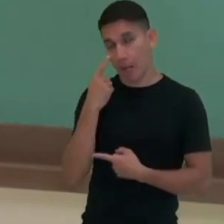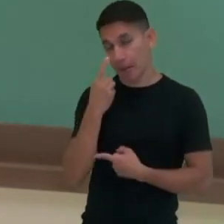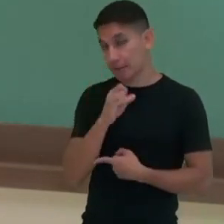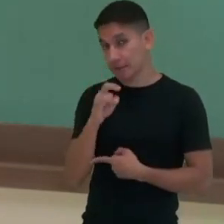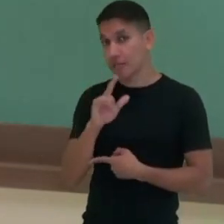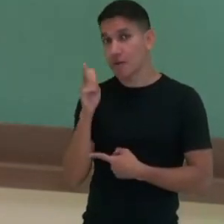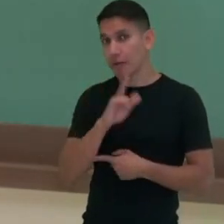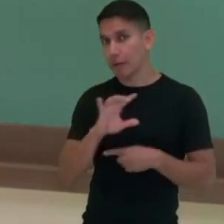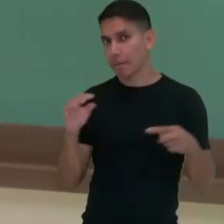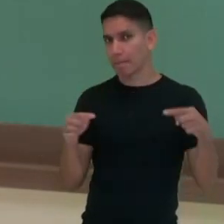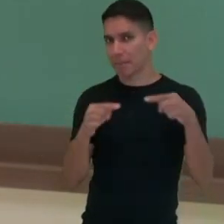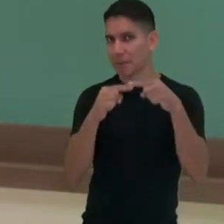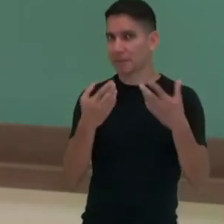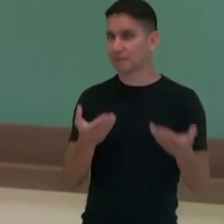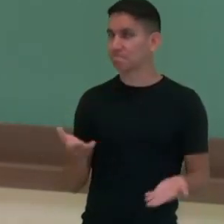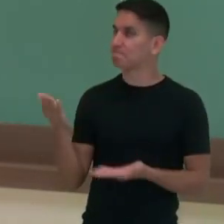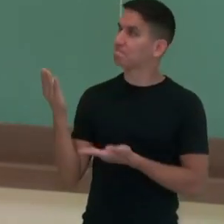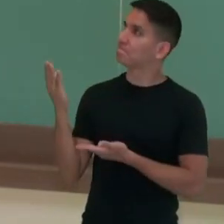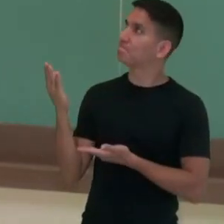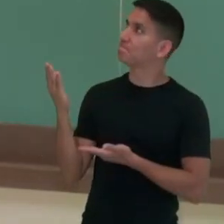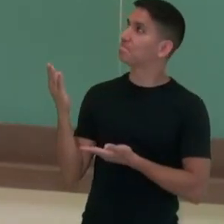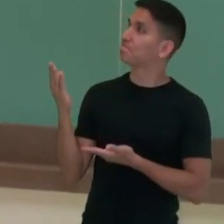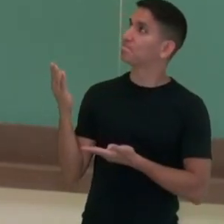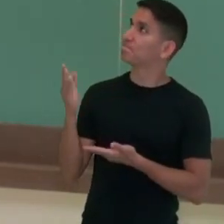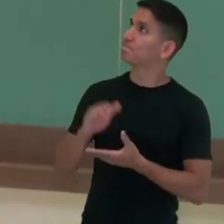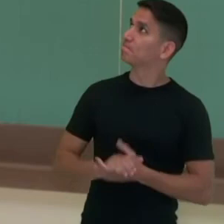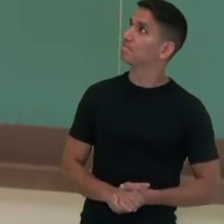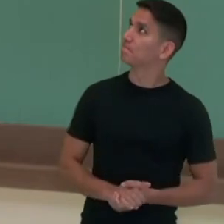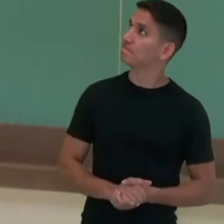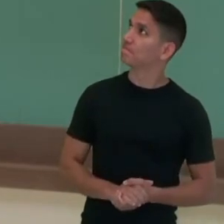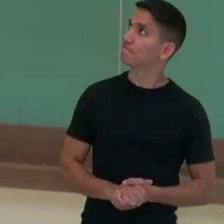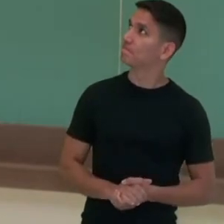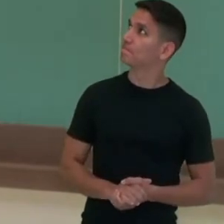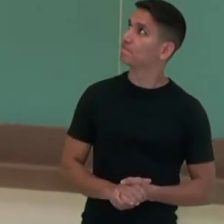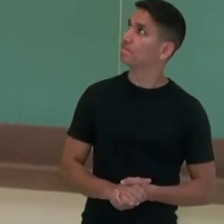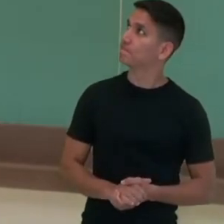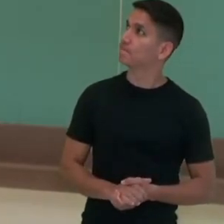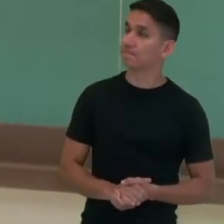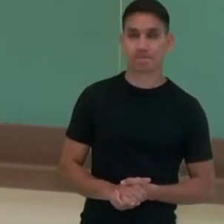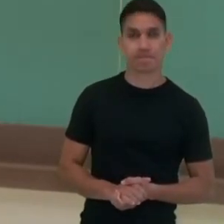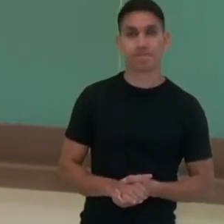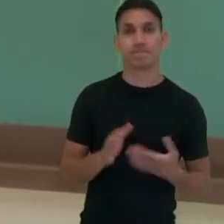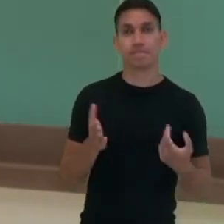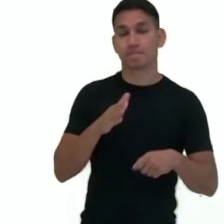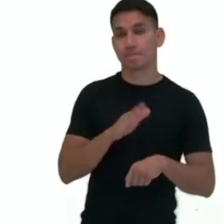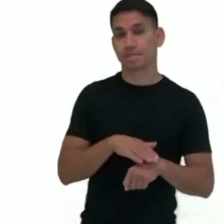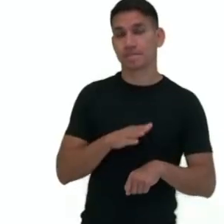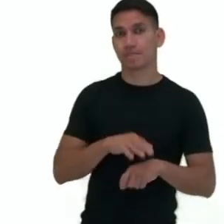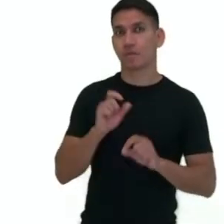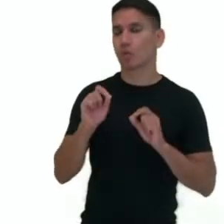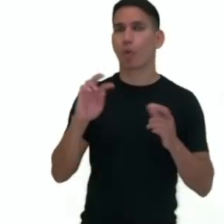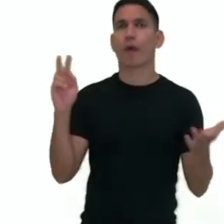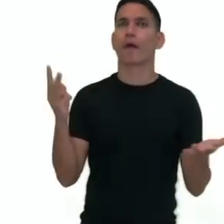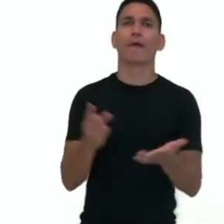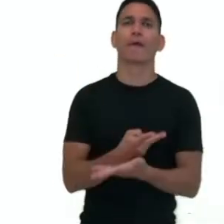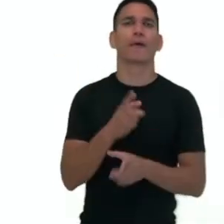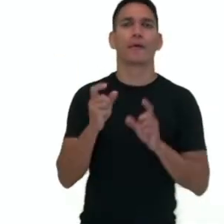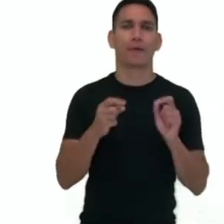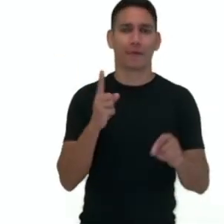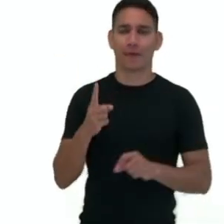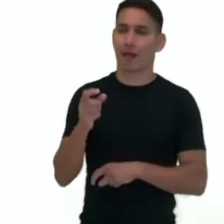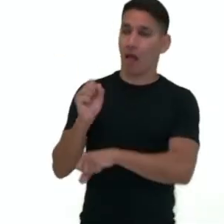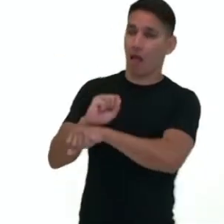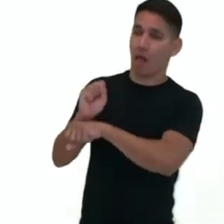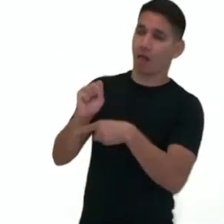vocês acertaram. Vamos lá, conferindo? Olha lá. Então aqui, olha o que que aconteceu. O